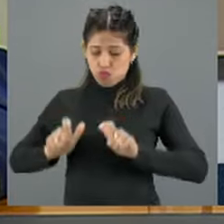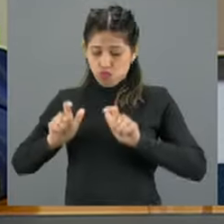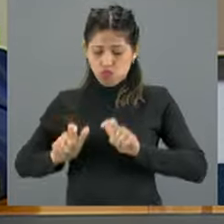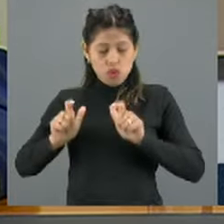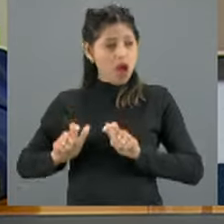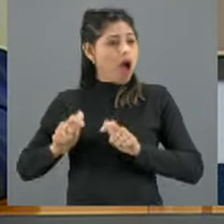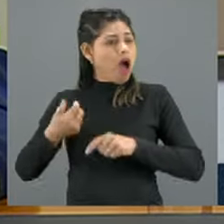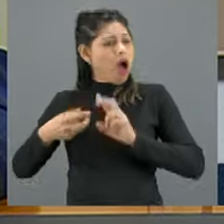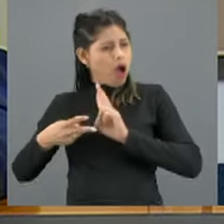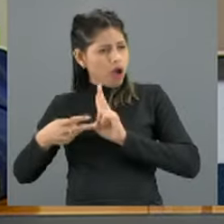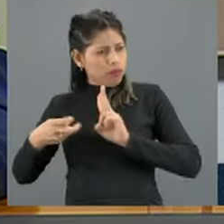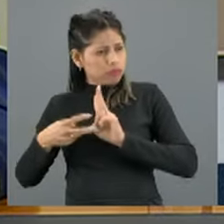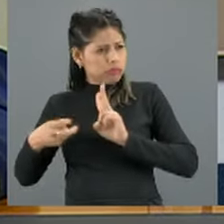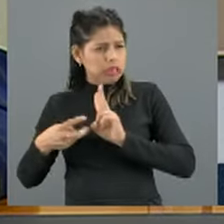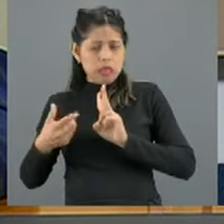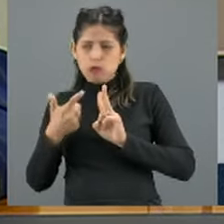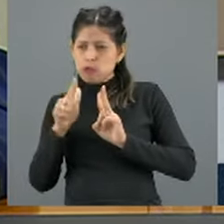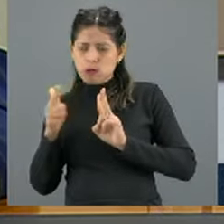com aquela dificuldade.